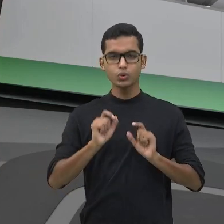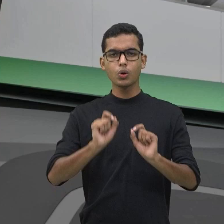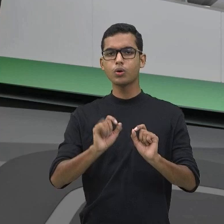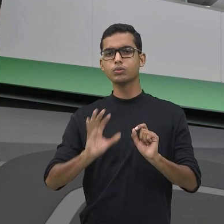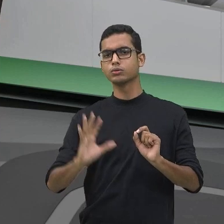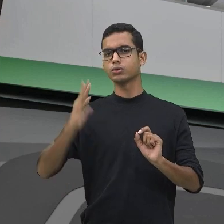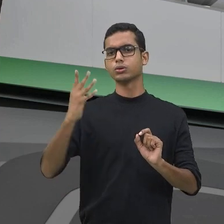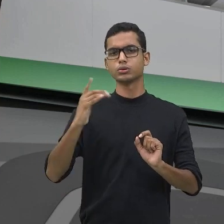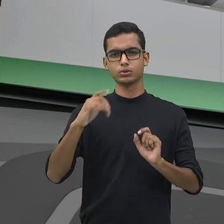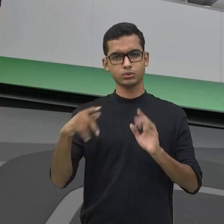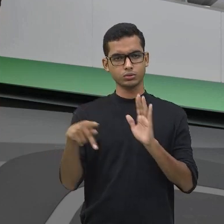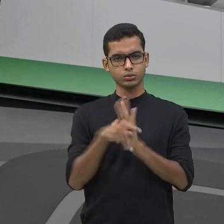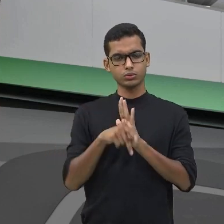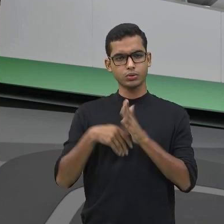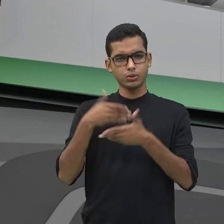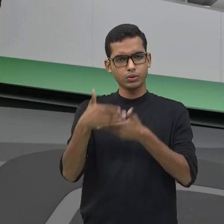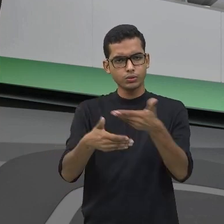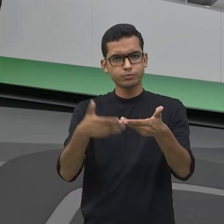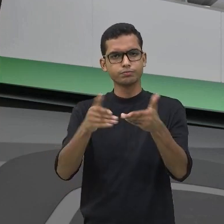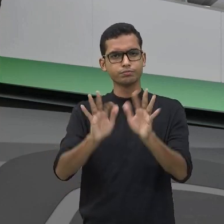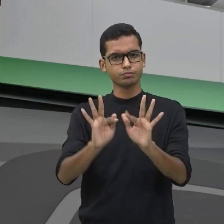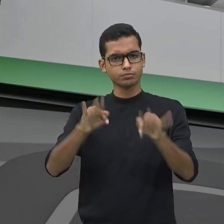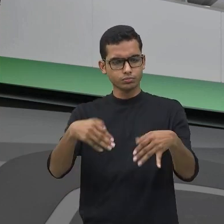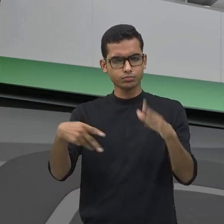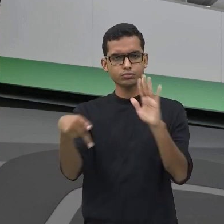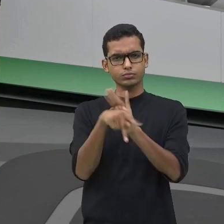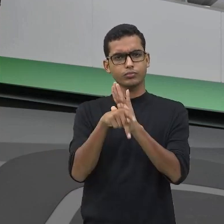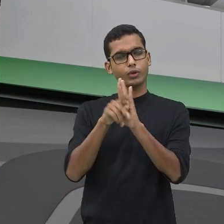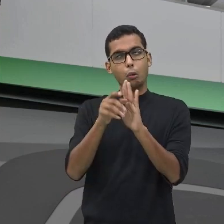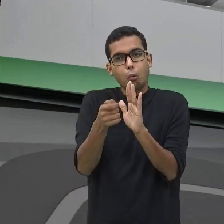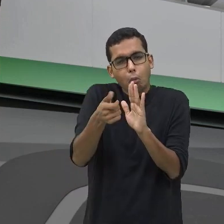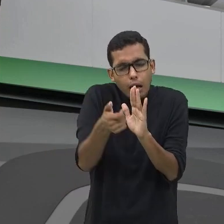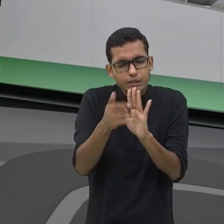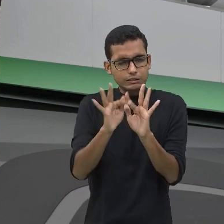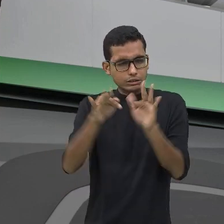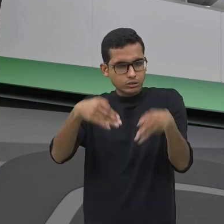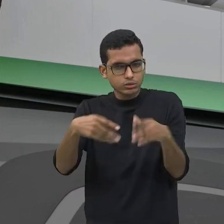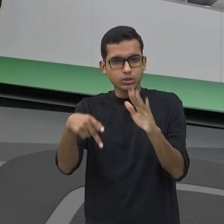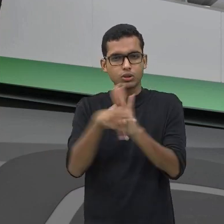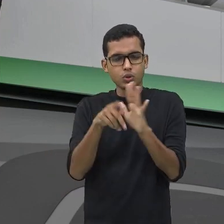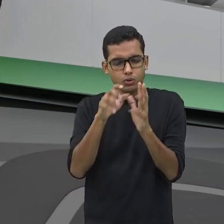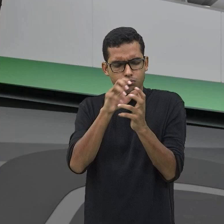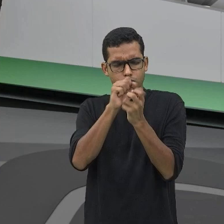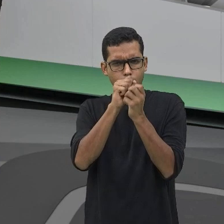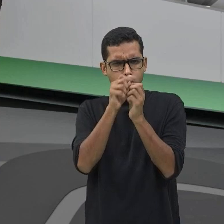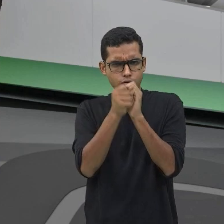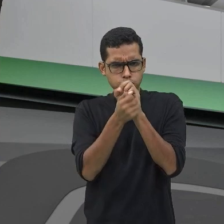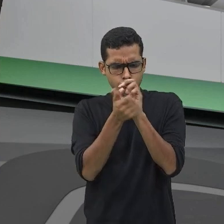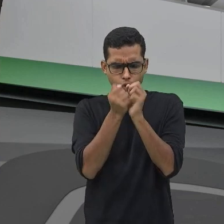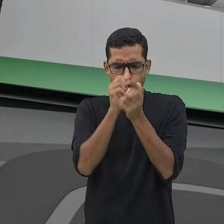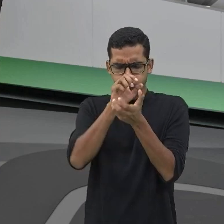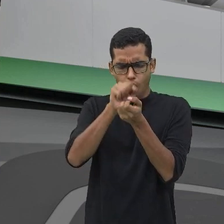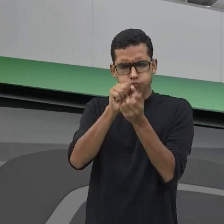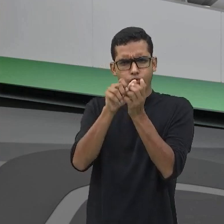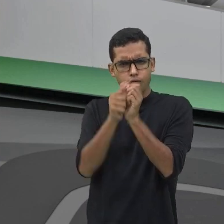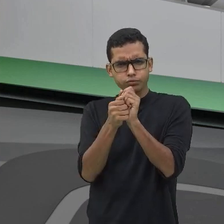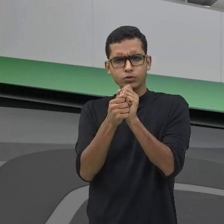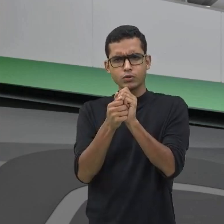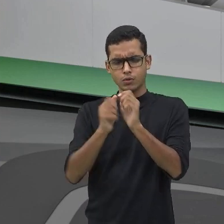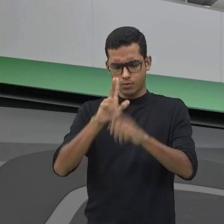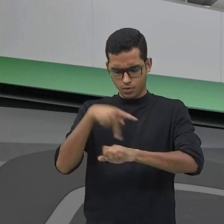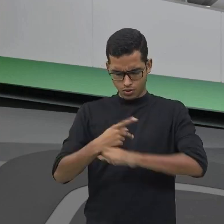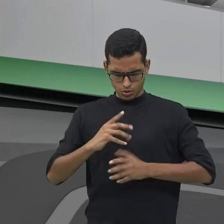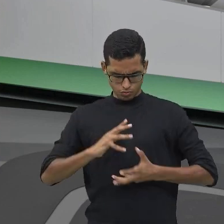que acontece, que finaliza sim, o processo de quebra dos alimentos. E aí, então,